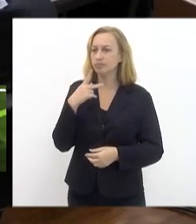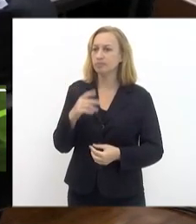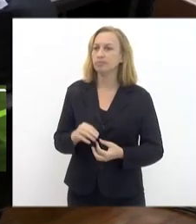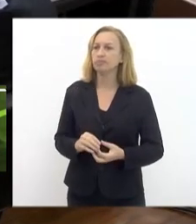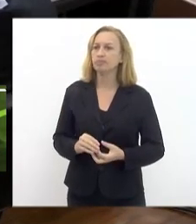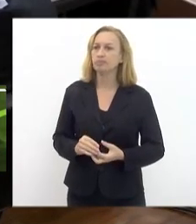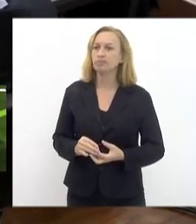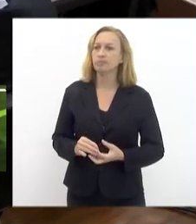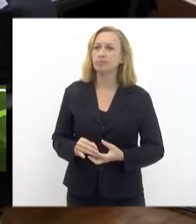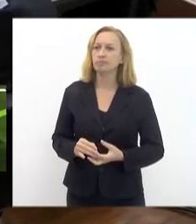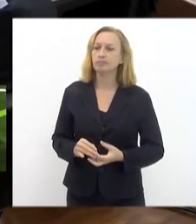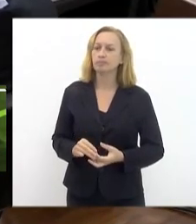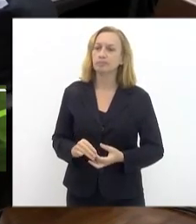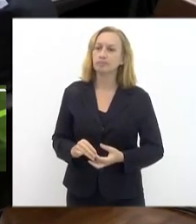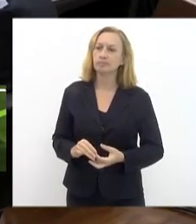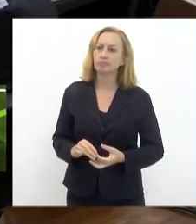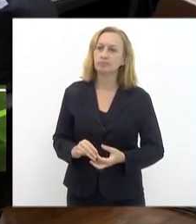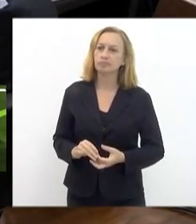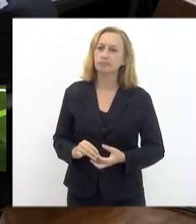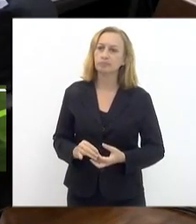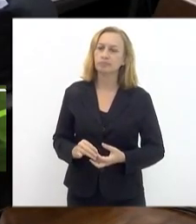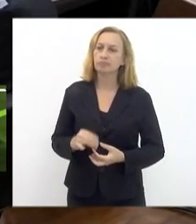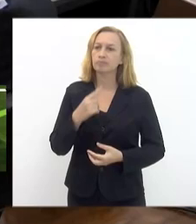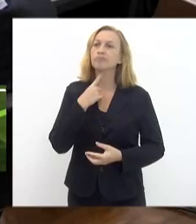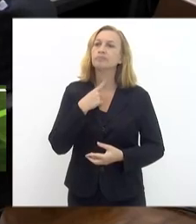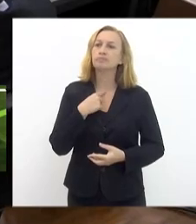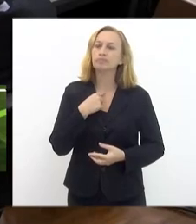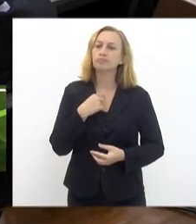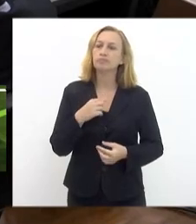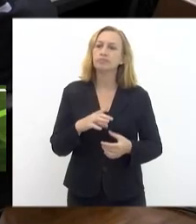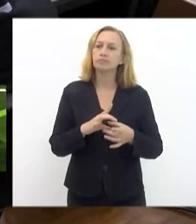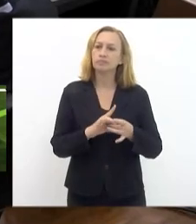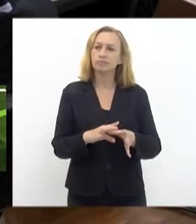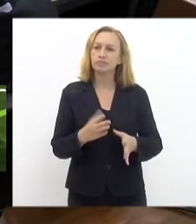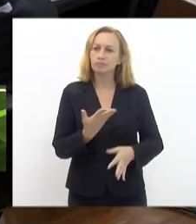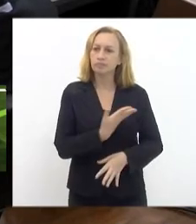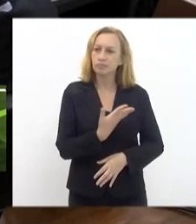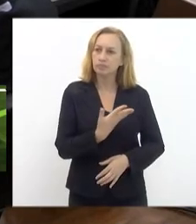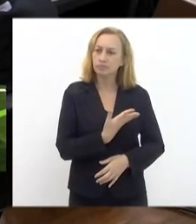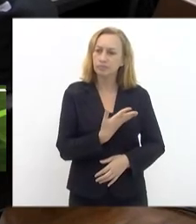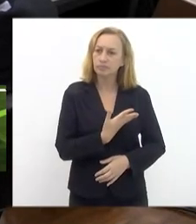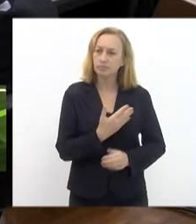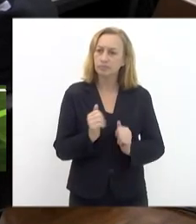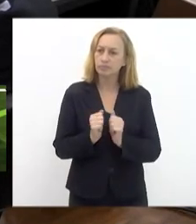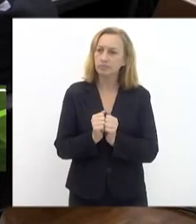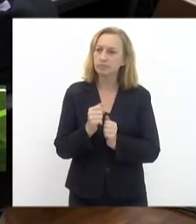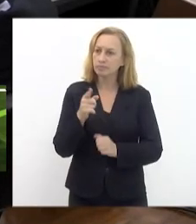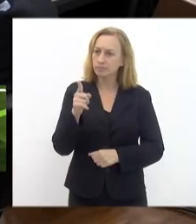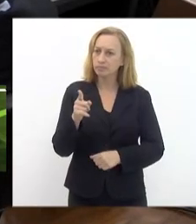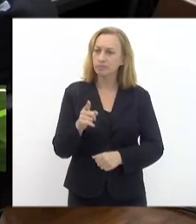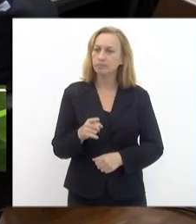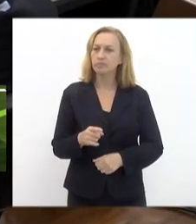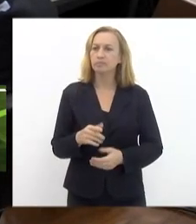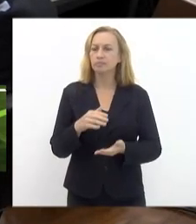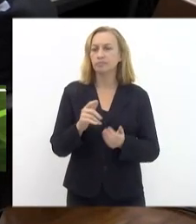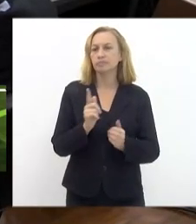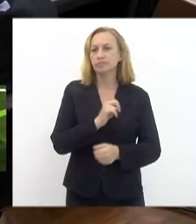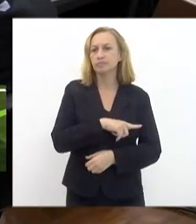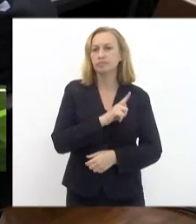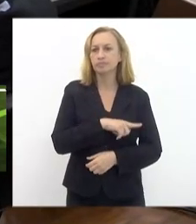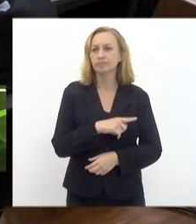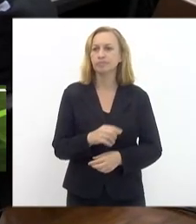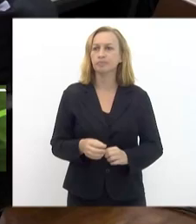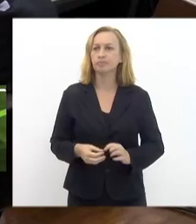E aí se você desejar se passar aqui para os companheiros que acompanha você na gestão